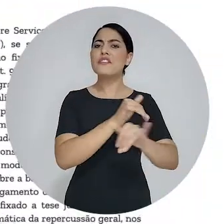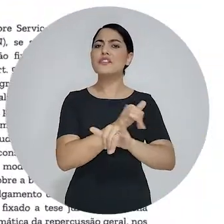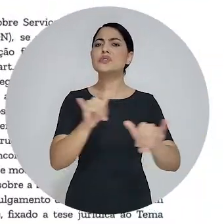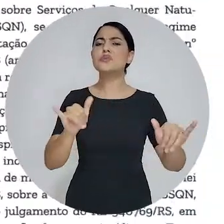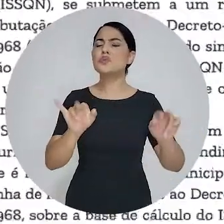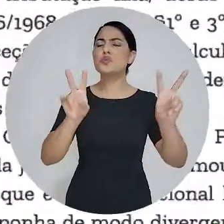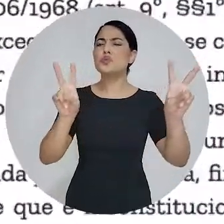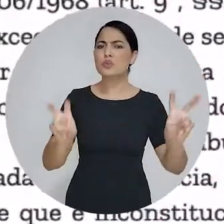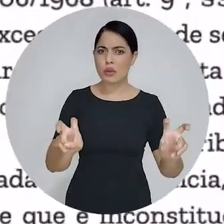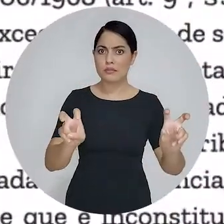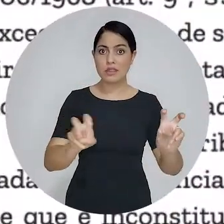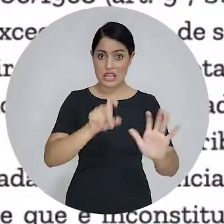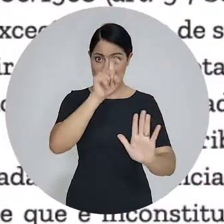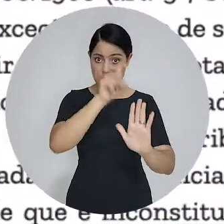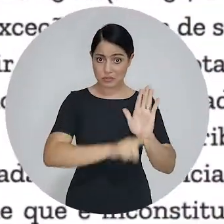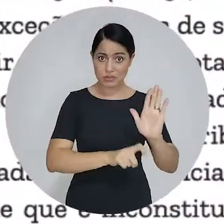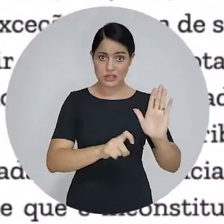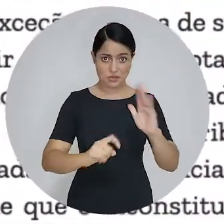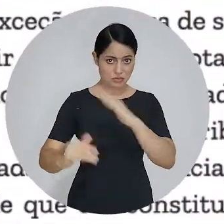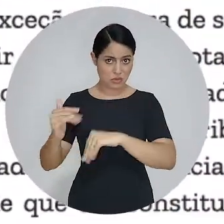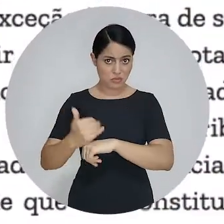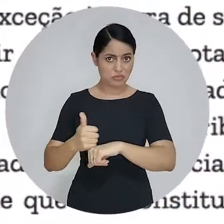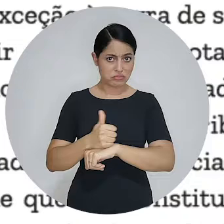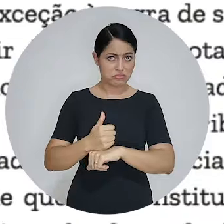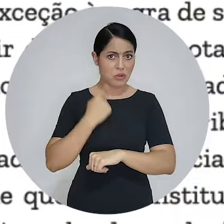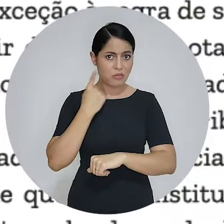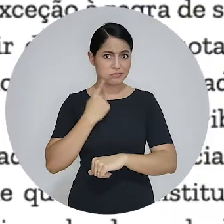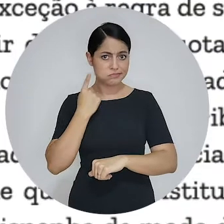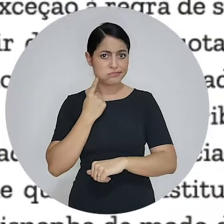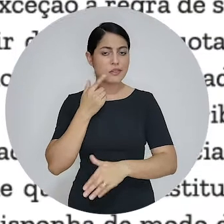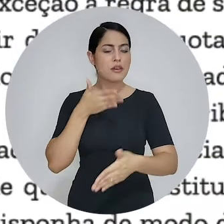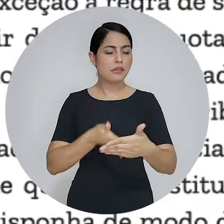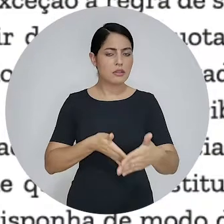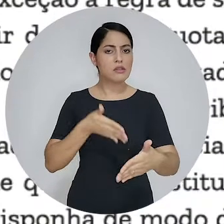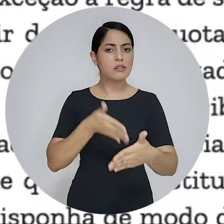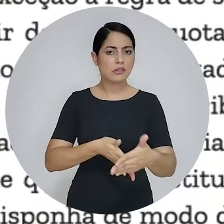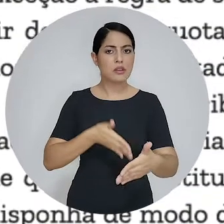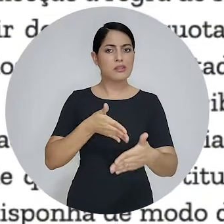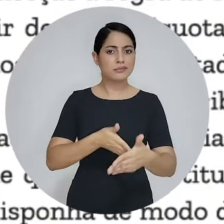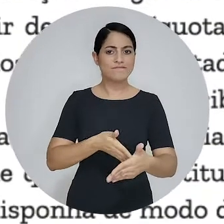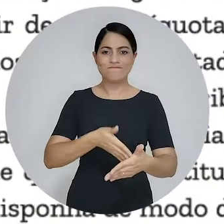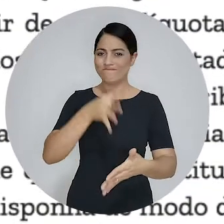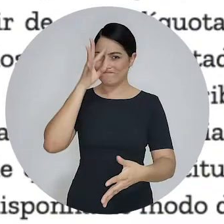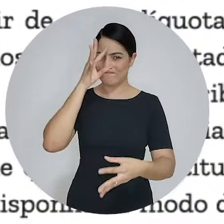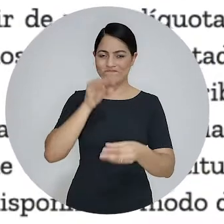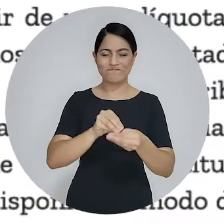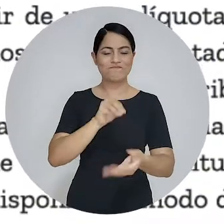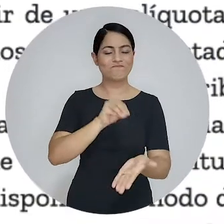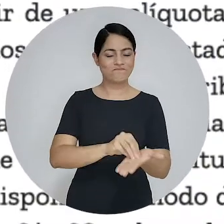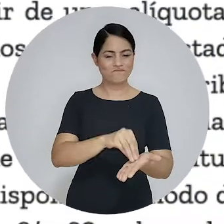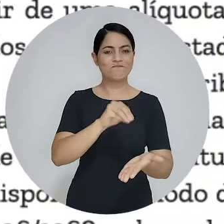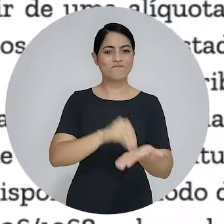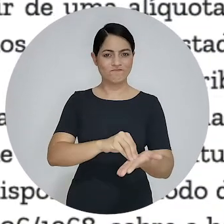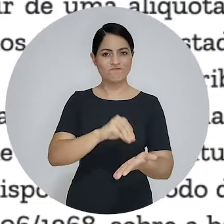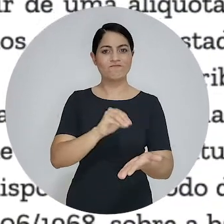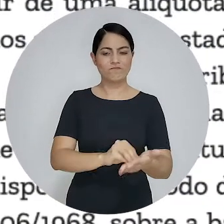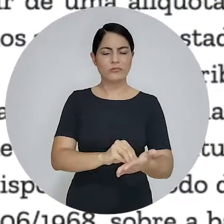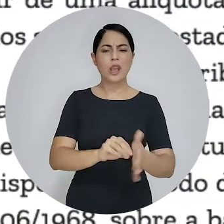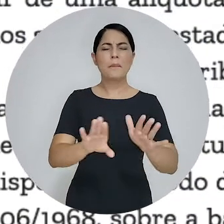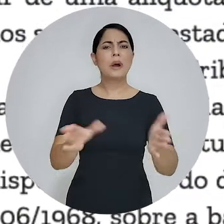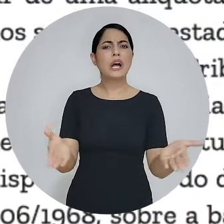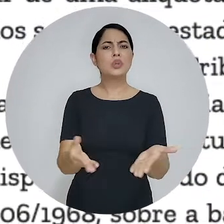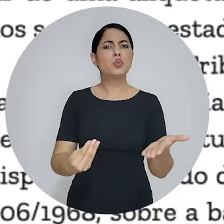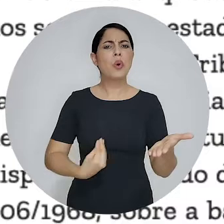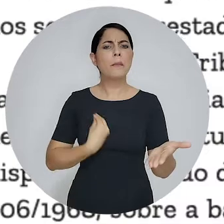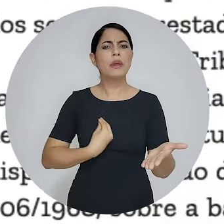Segundo a revista, abre aspas, a tributação dos rendimentos dos advogados sempre enfrentou resistências e incompreensões.